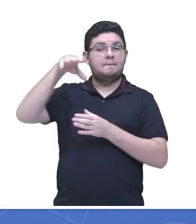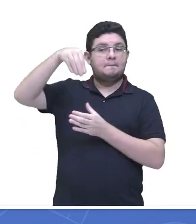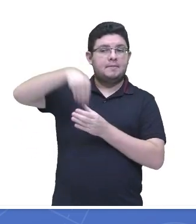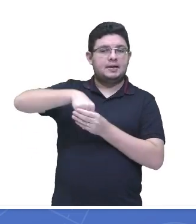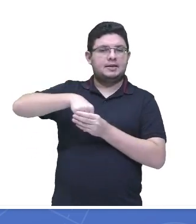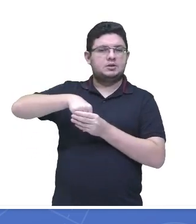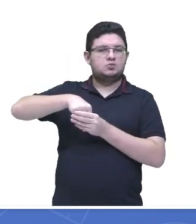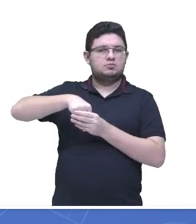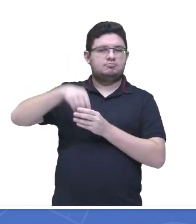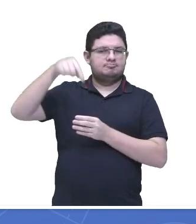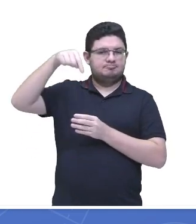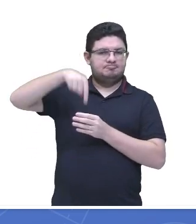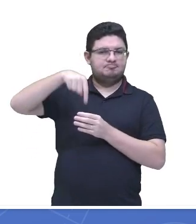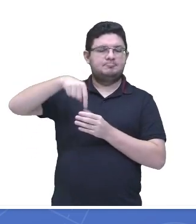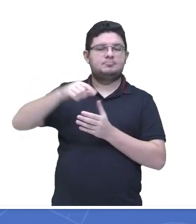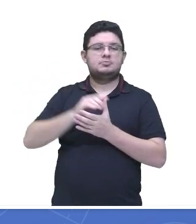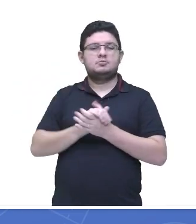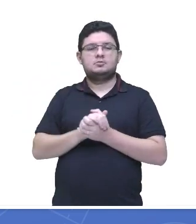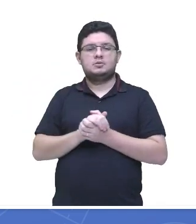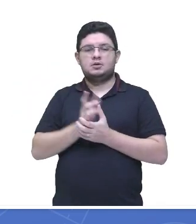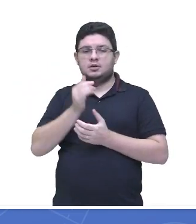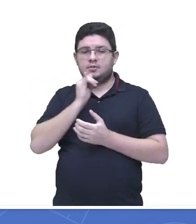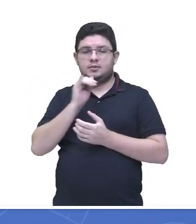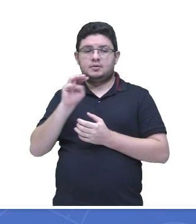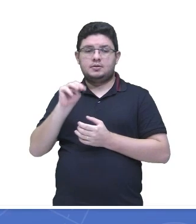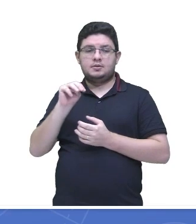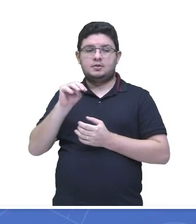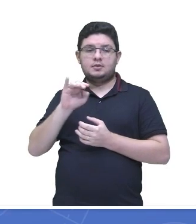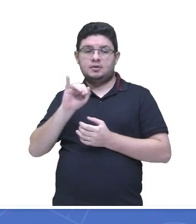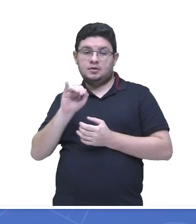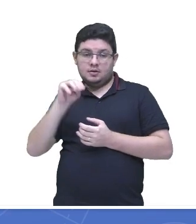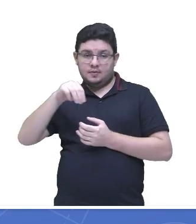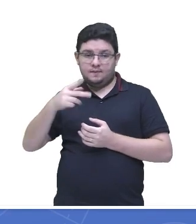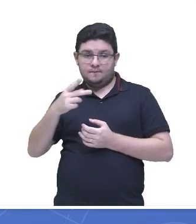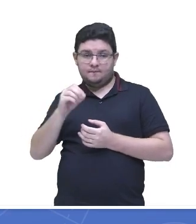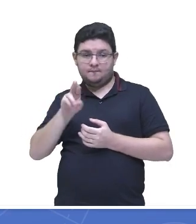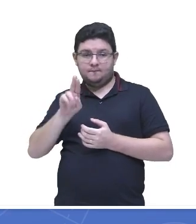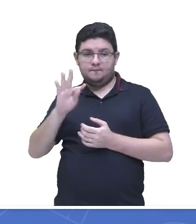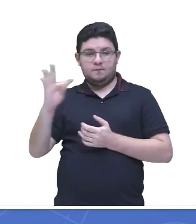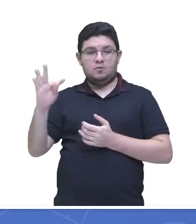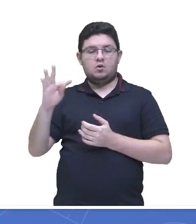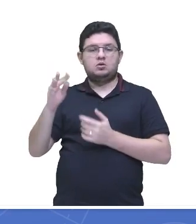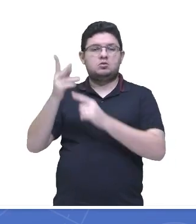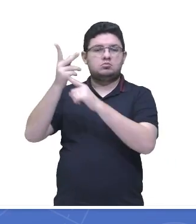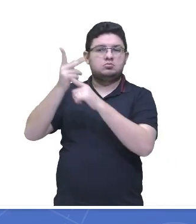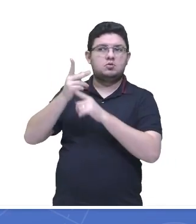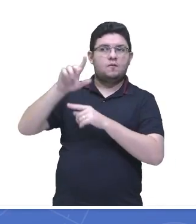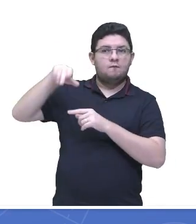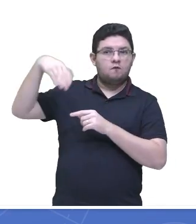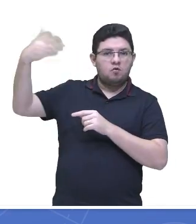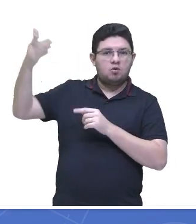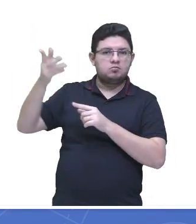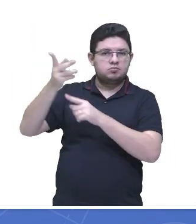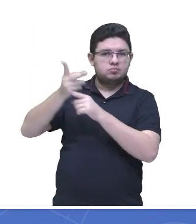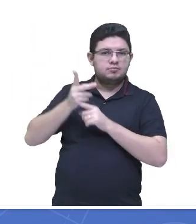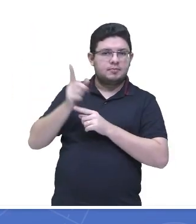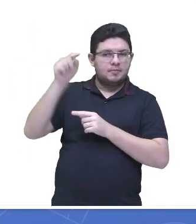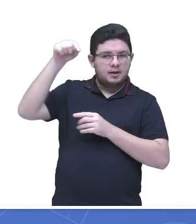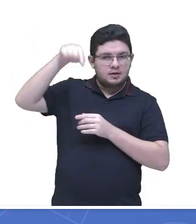dentro. Então, import, importar, trazer, ok? Trazer para dentro.